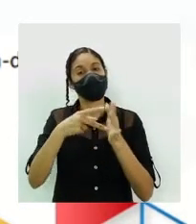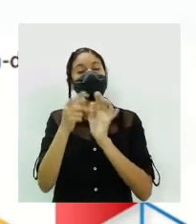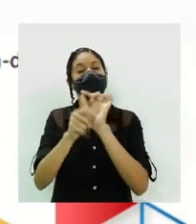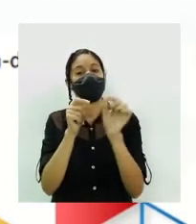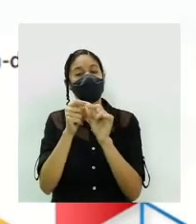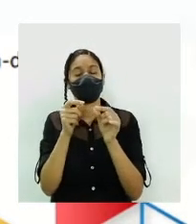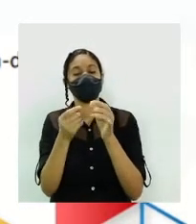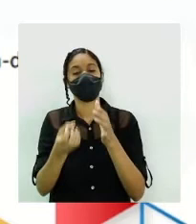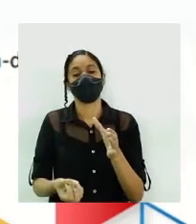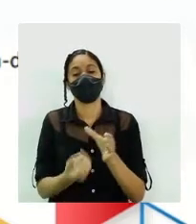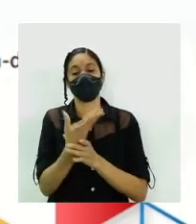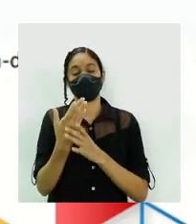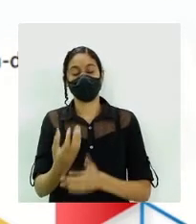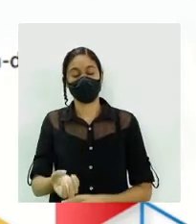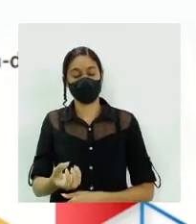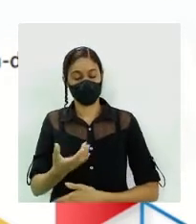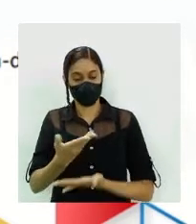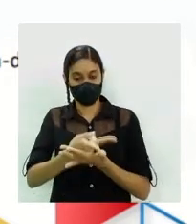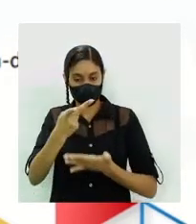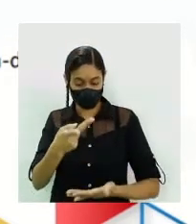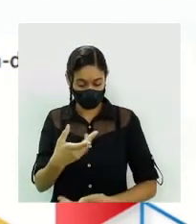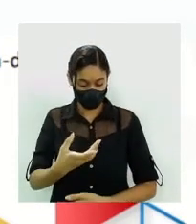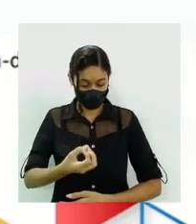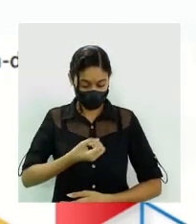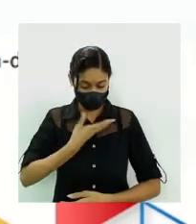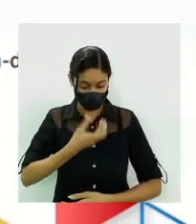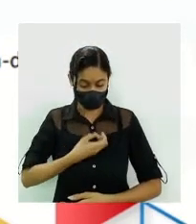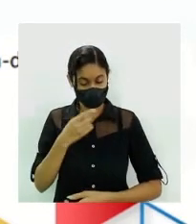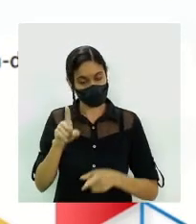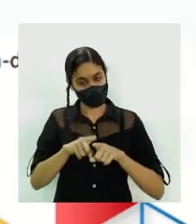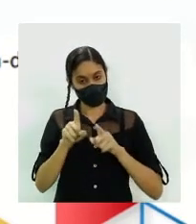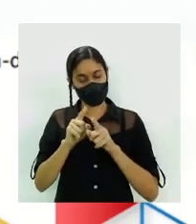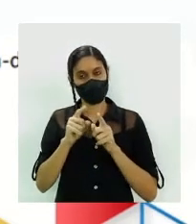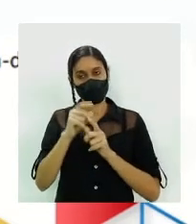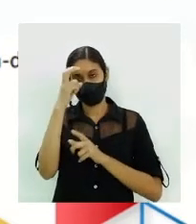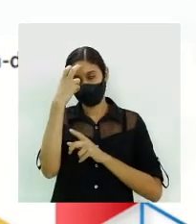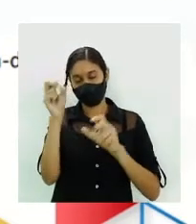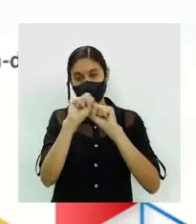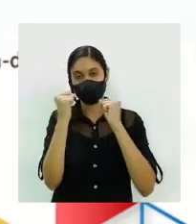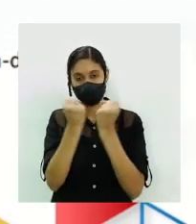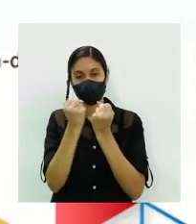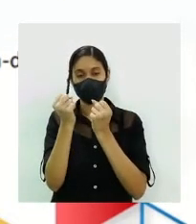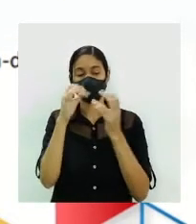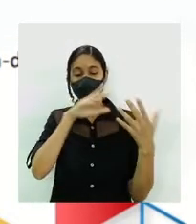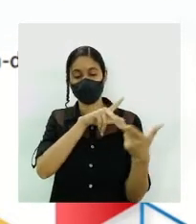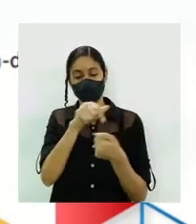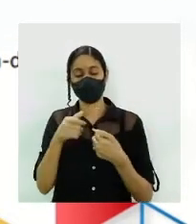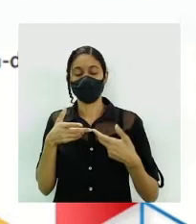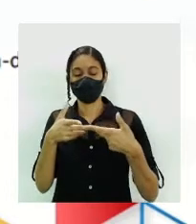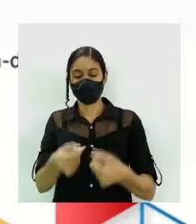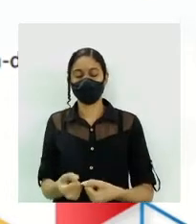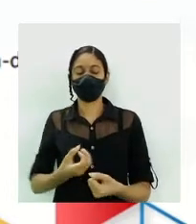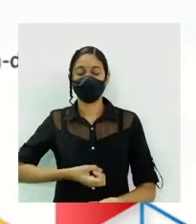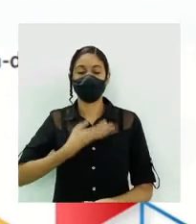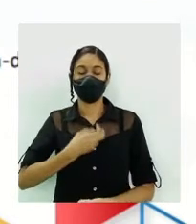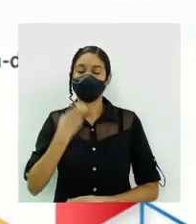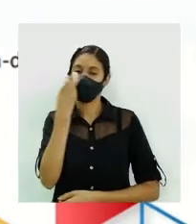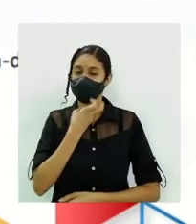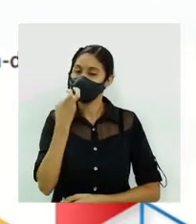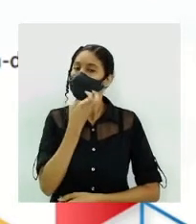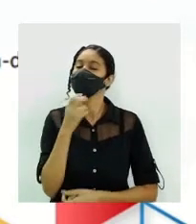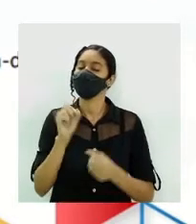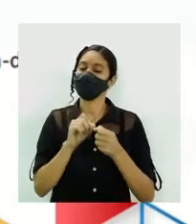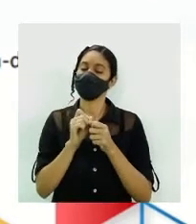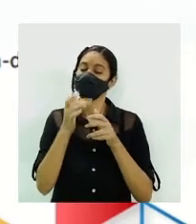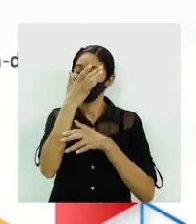acontecimento poético, um movimento social, cultural e artístico no mundo todo. Um novo fenômeno de poesia oral em que